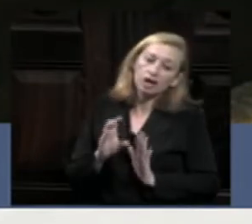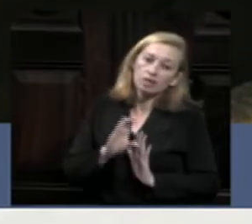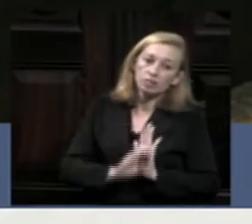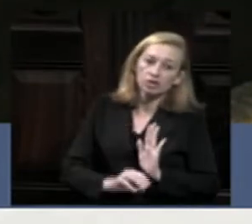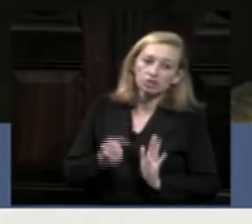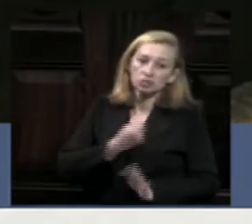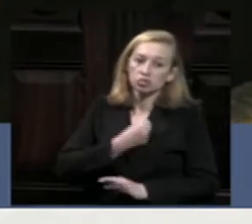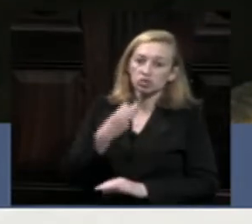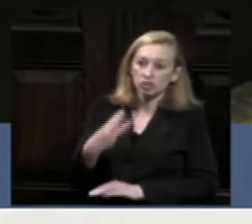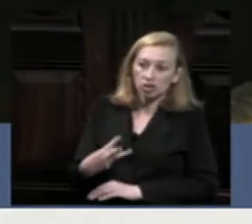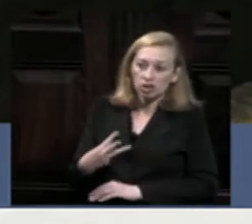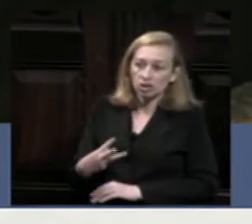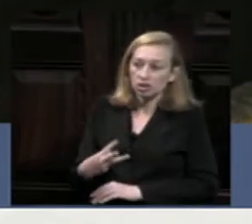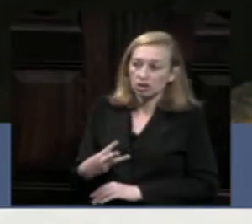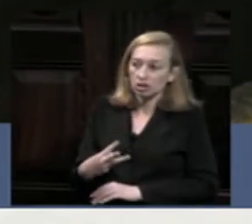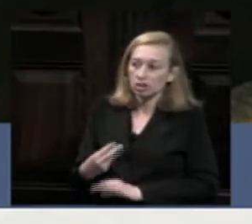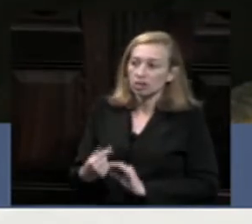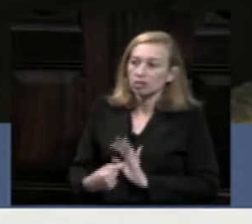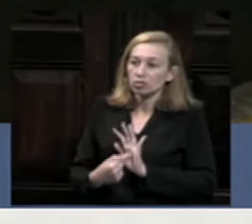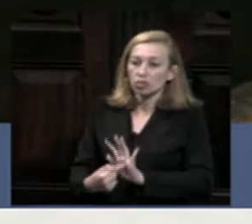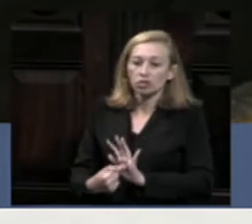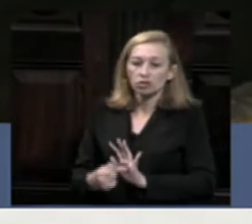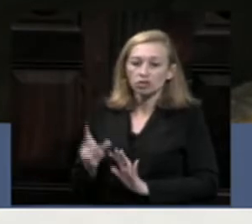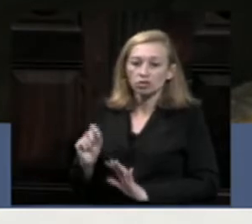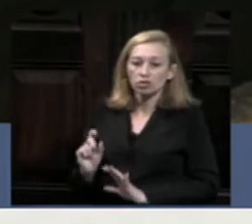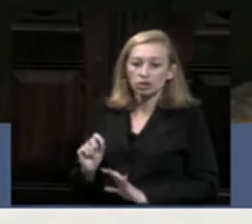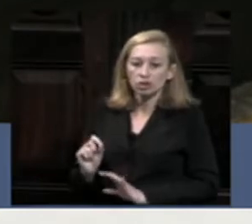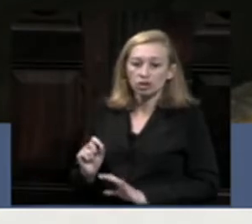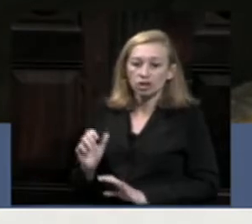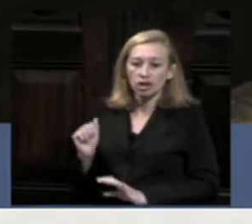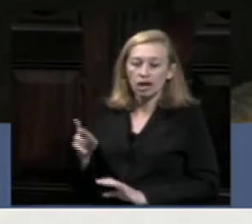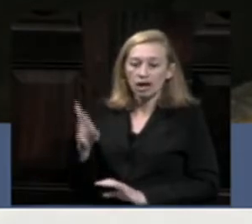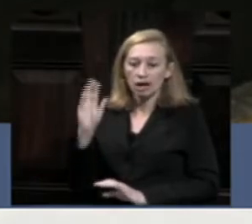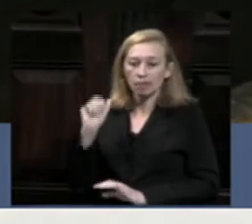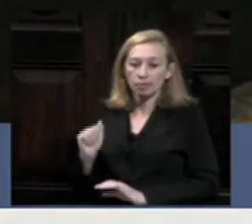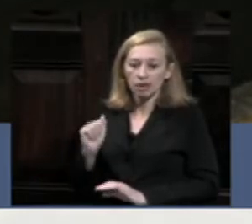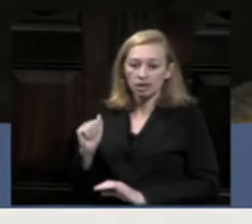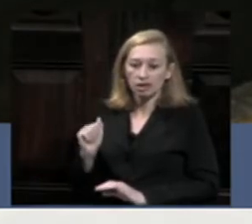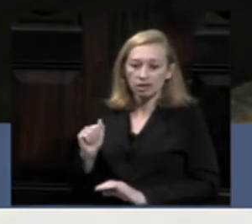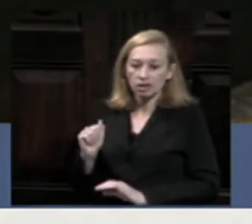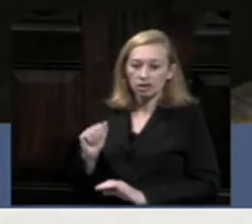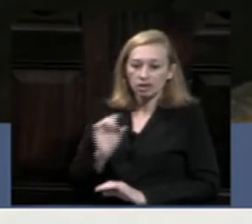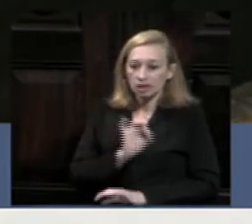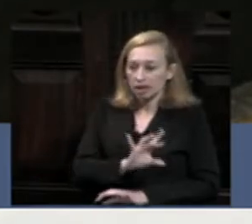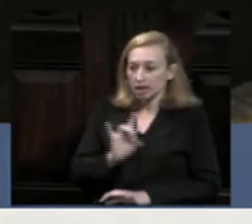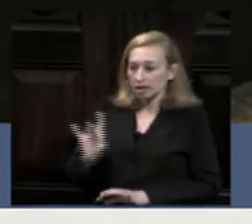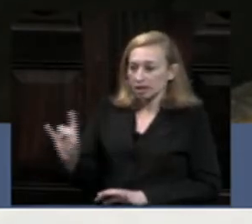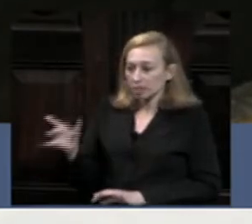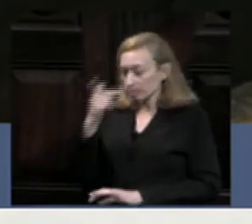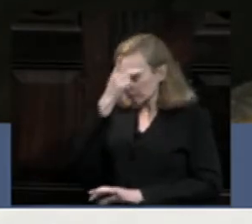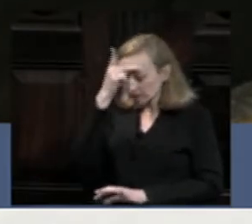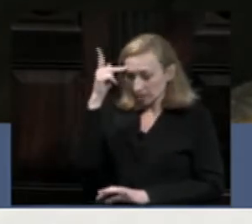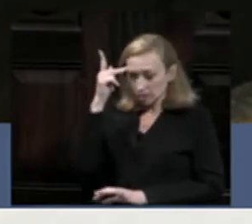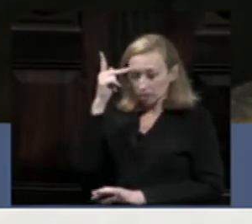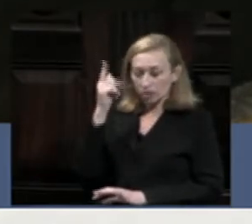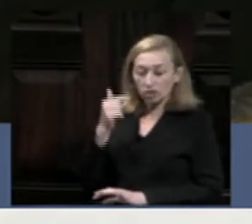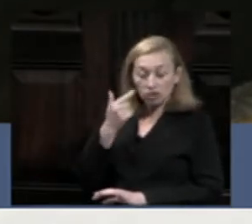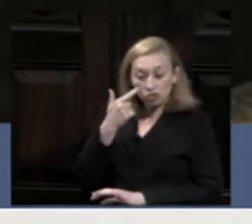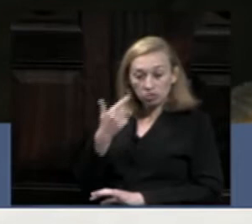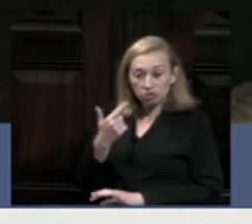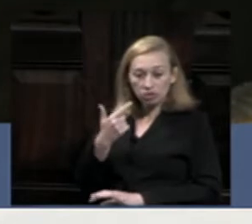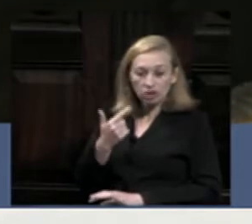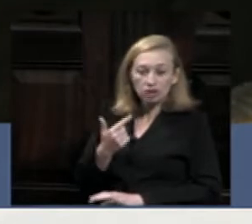3 trata de porte de armas do cidadão, que não é o caso. Nós estamos